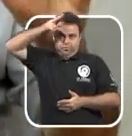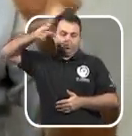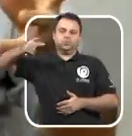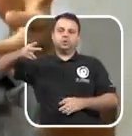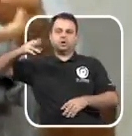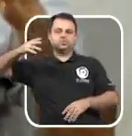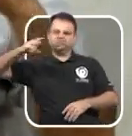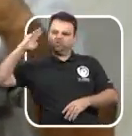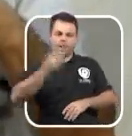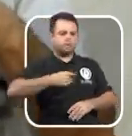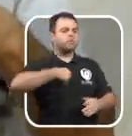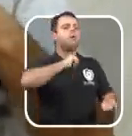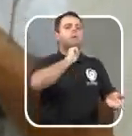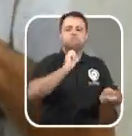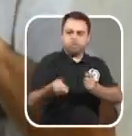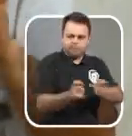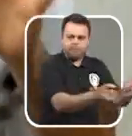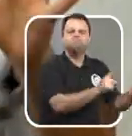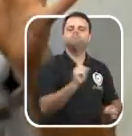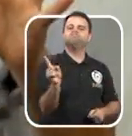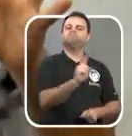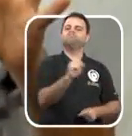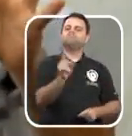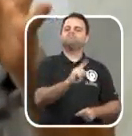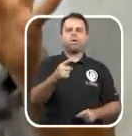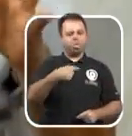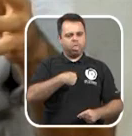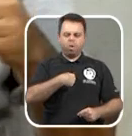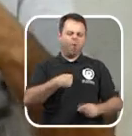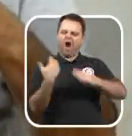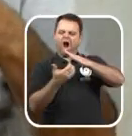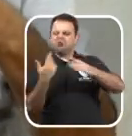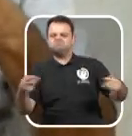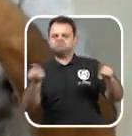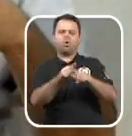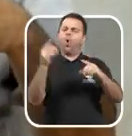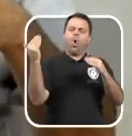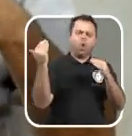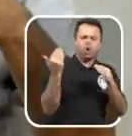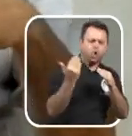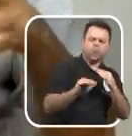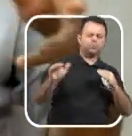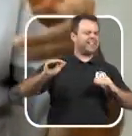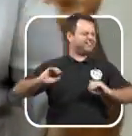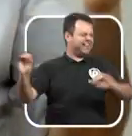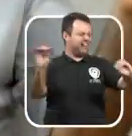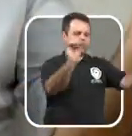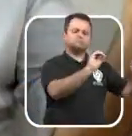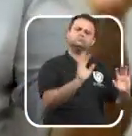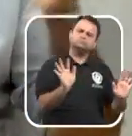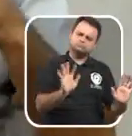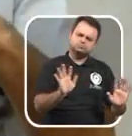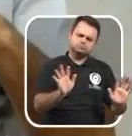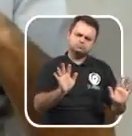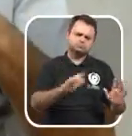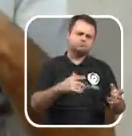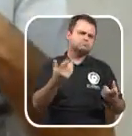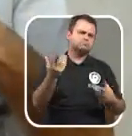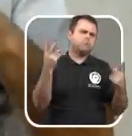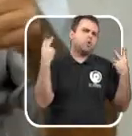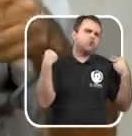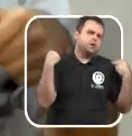repito, ortodoxa, assim, fechada. Se é contra qualquer tipo de terceirização. Não, eu acho que motorista de